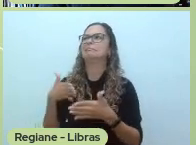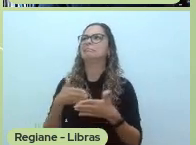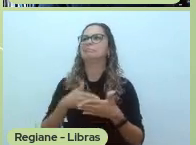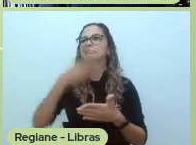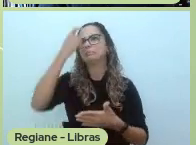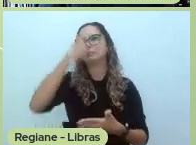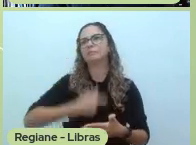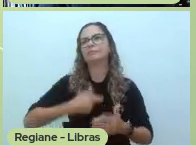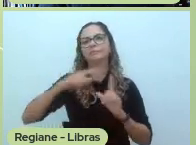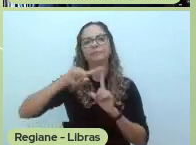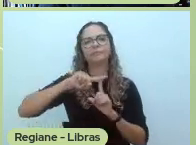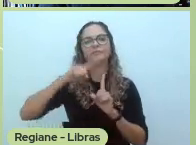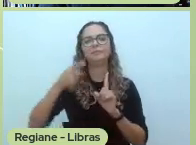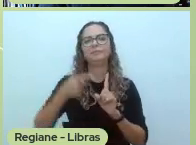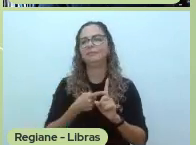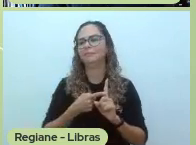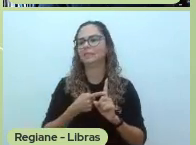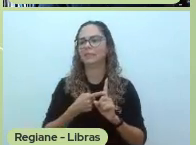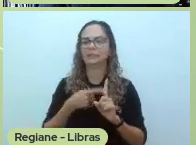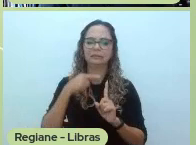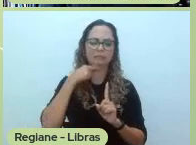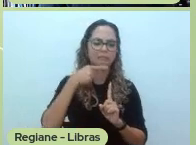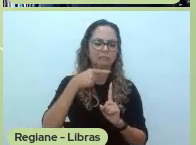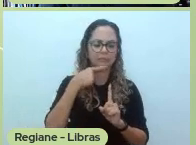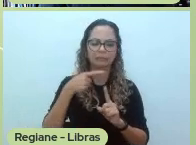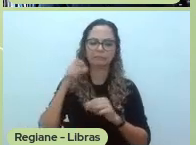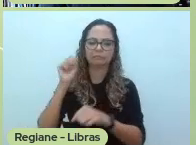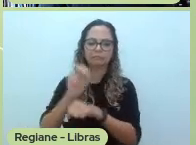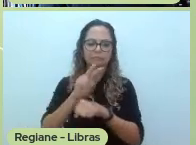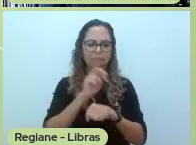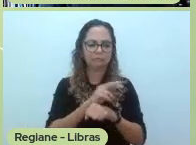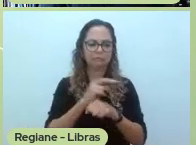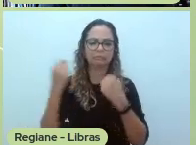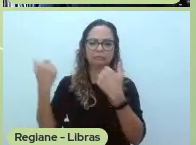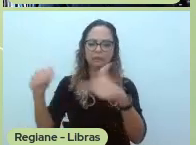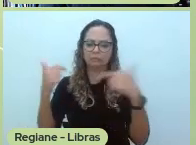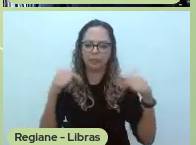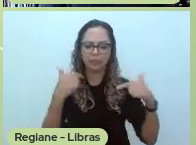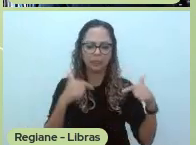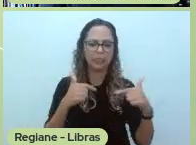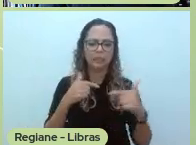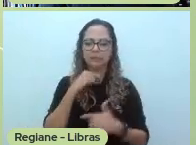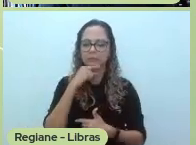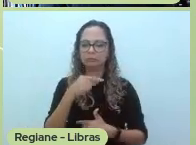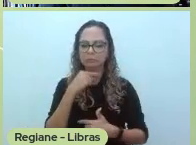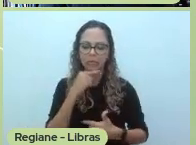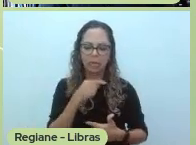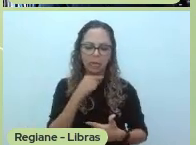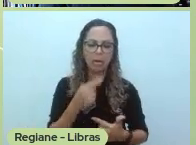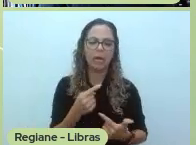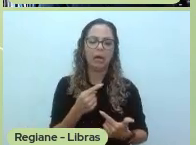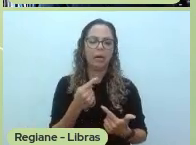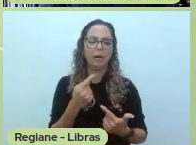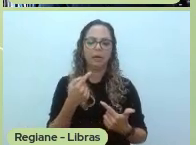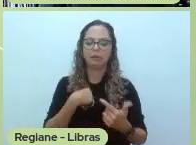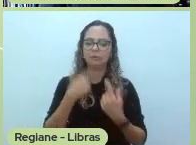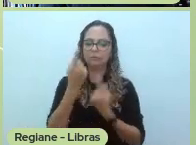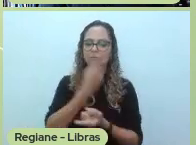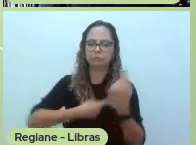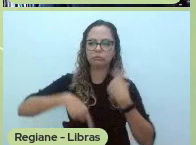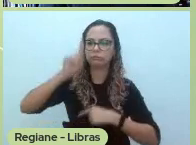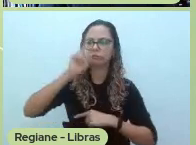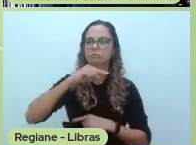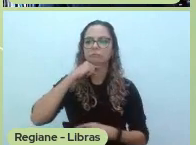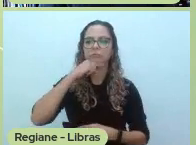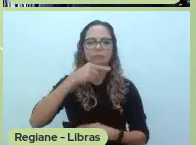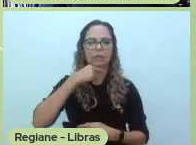gestante não é elegível ou não está de alguma forma preparada para dar um upgrade na sua carreira, assumir